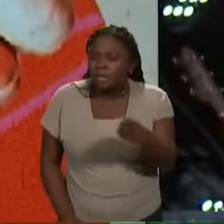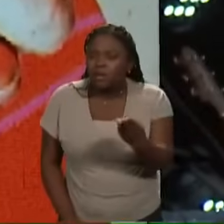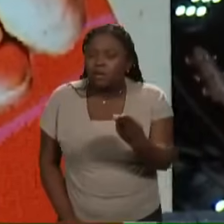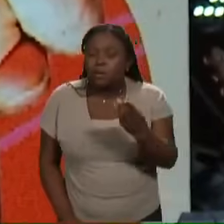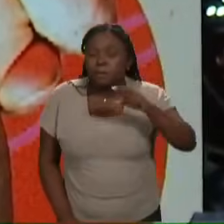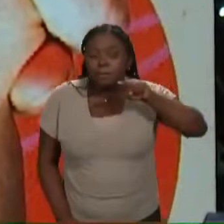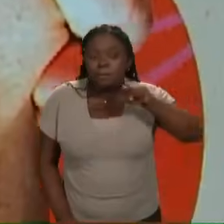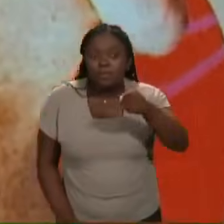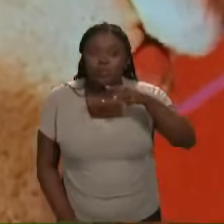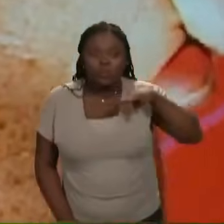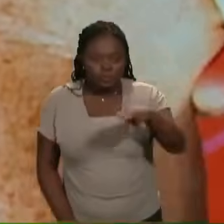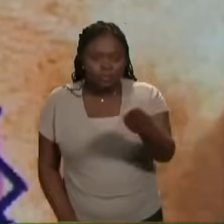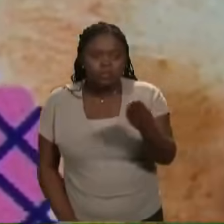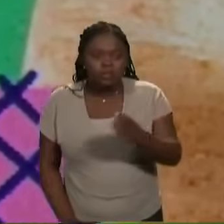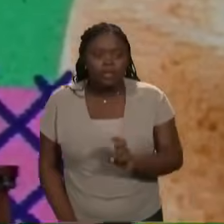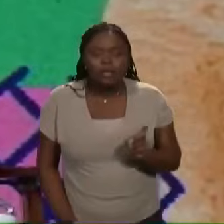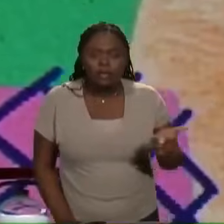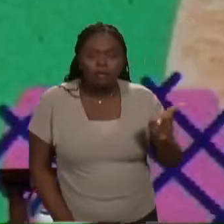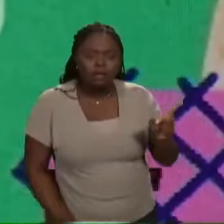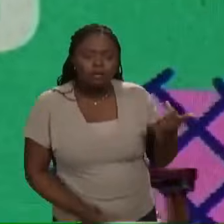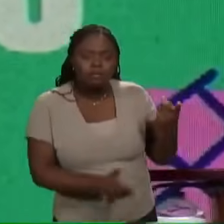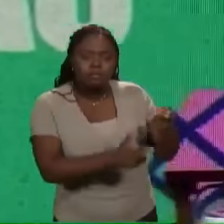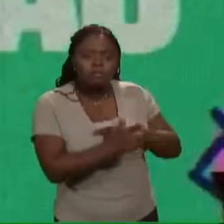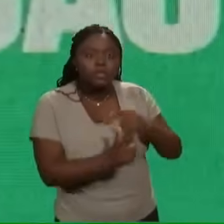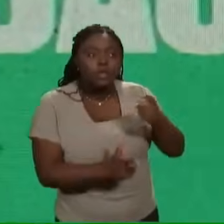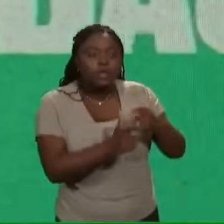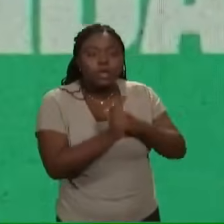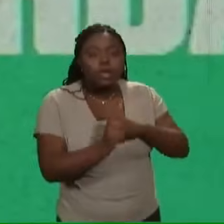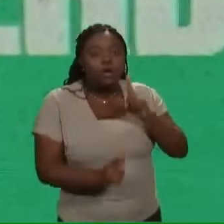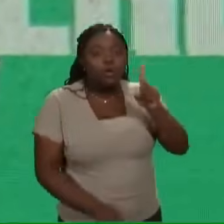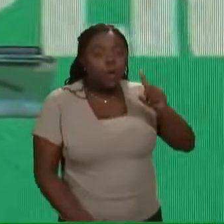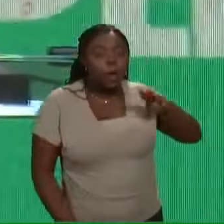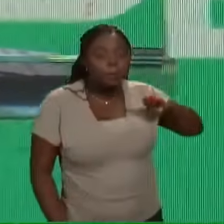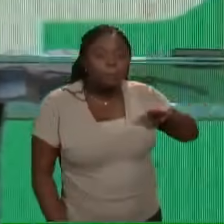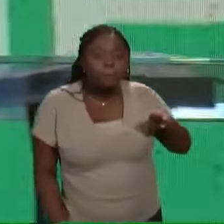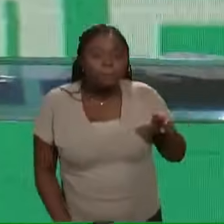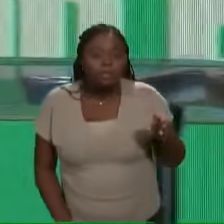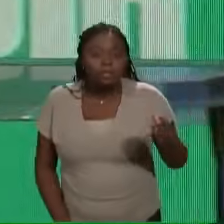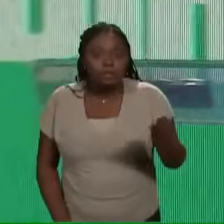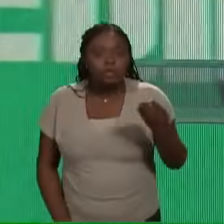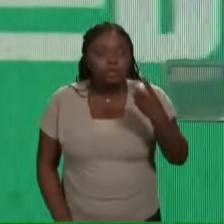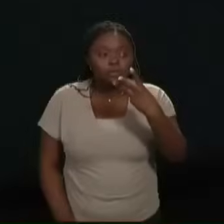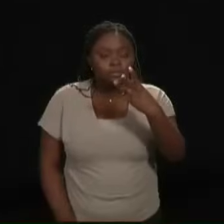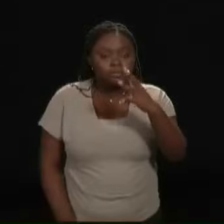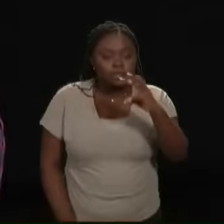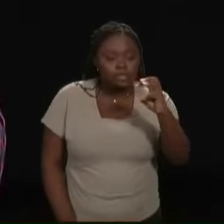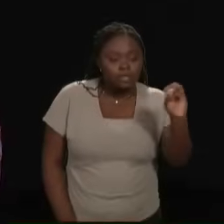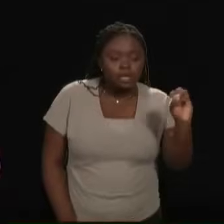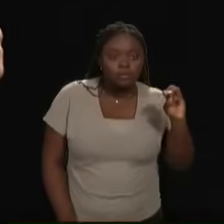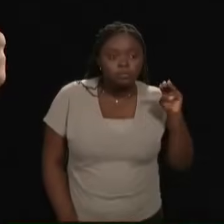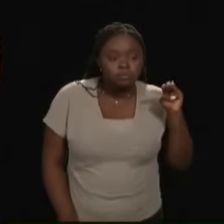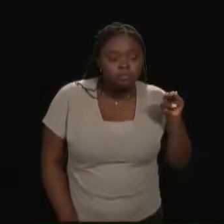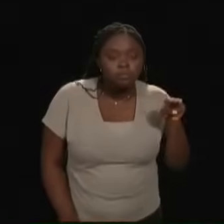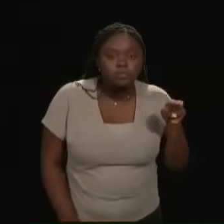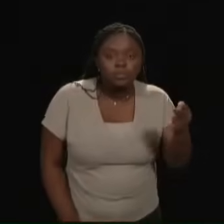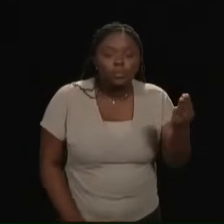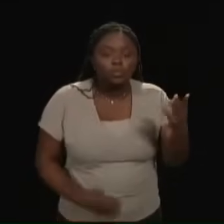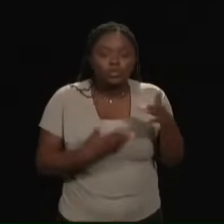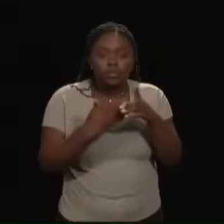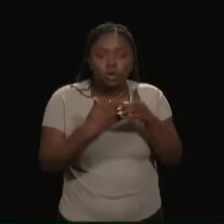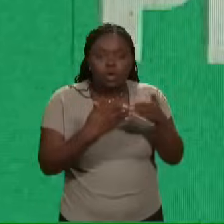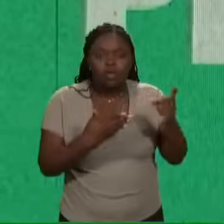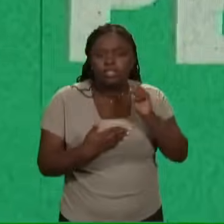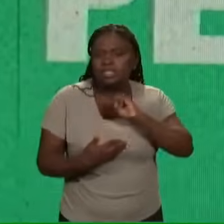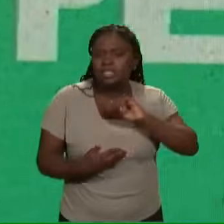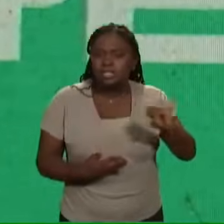1.000 milhões. Ele devia 1 bilhão e 300 milhões de dólares. Gente, se vender Belo